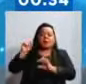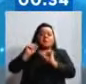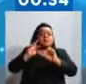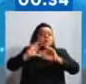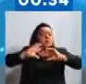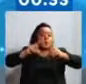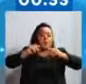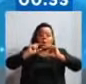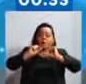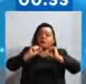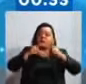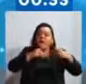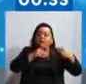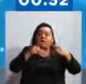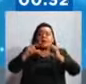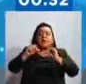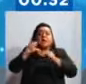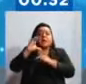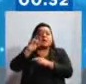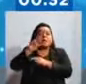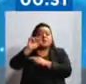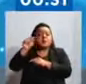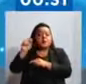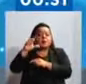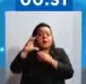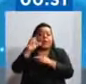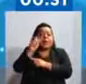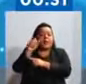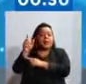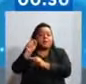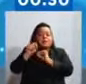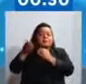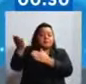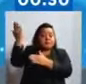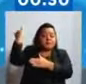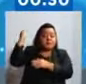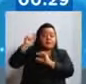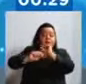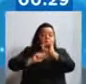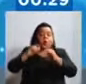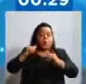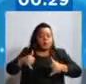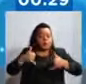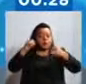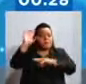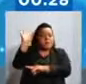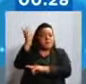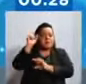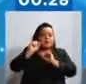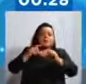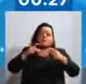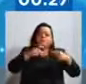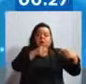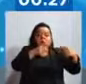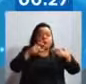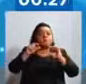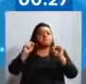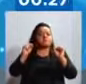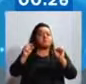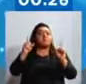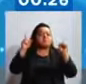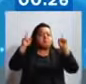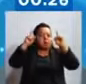pega o próprio Cristóvão Acalamba, por trás do Cristóvão Acalamba, por trás do Orgulho de Madeira, bairros são extremamente difíceis a